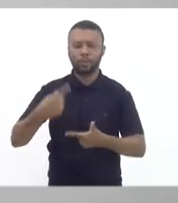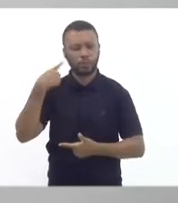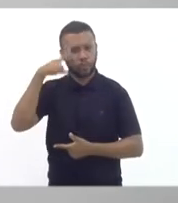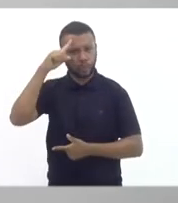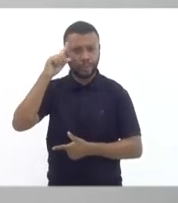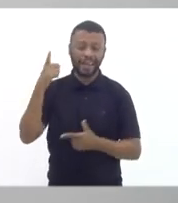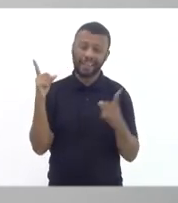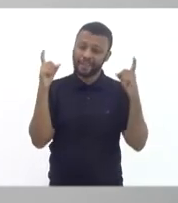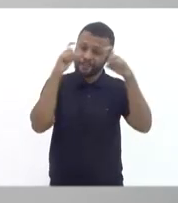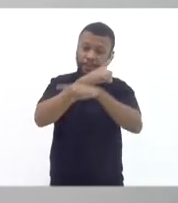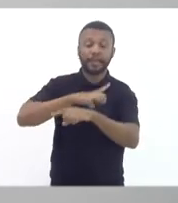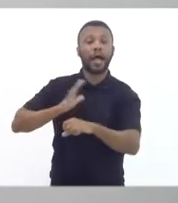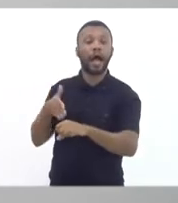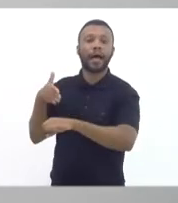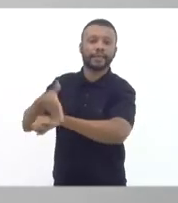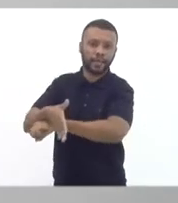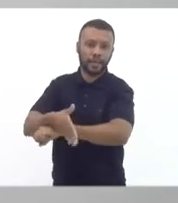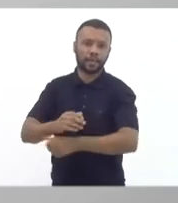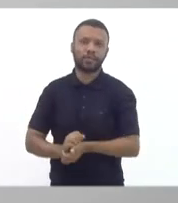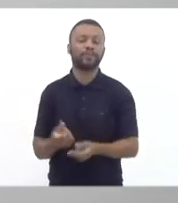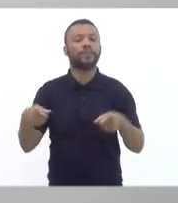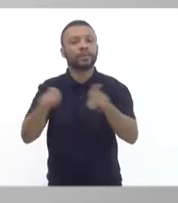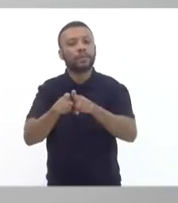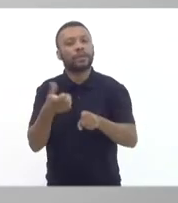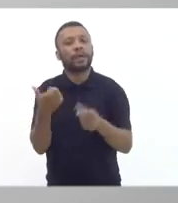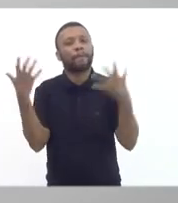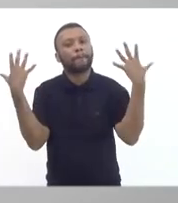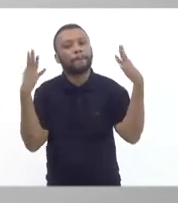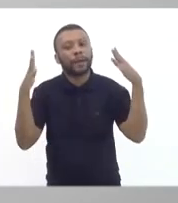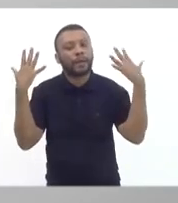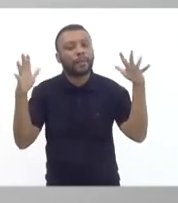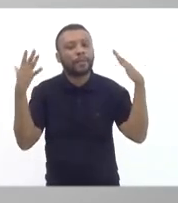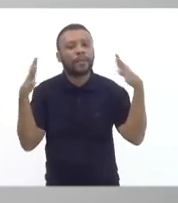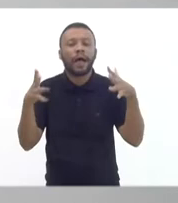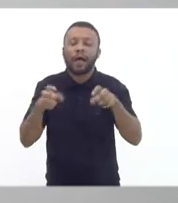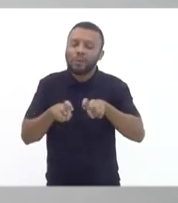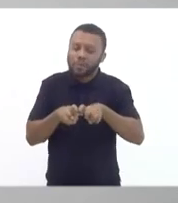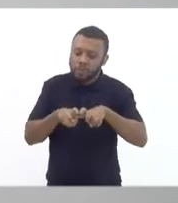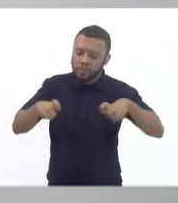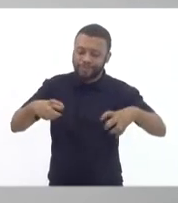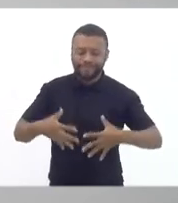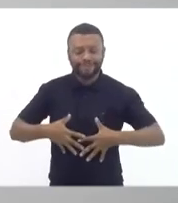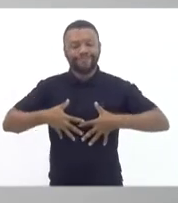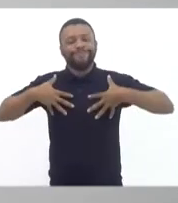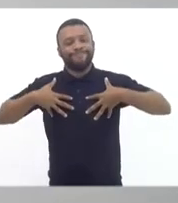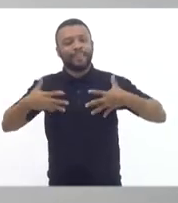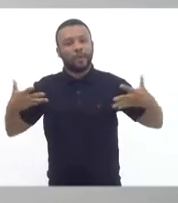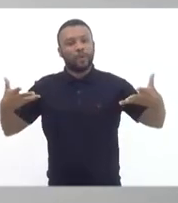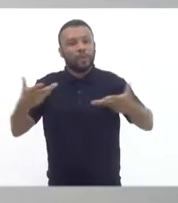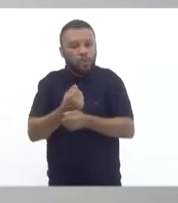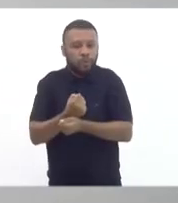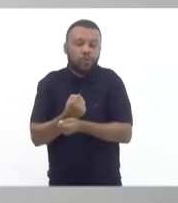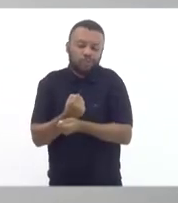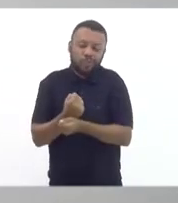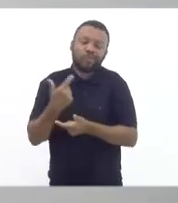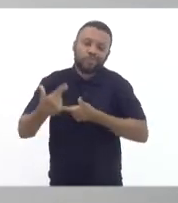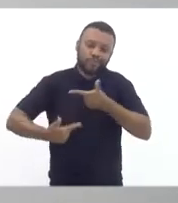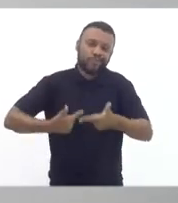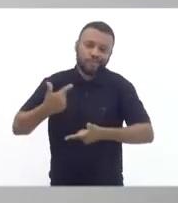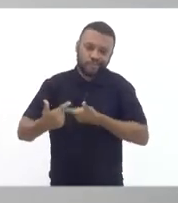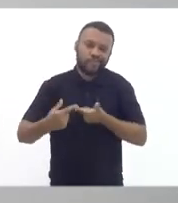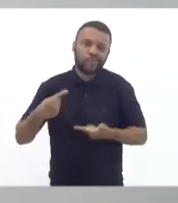acesso, é muito difícil. Também parabenizar a todos da mesa, gostei muito do que